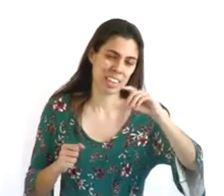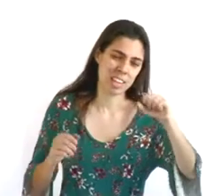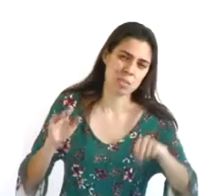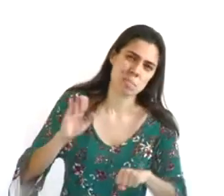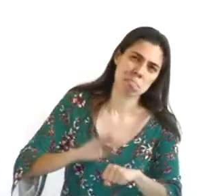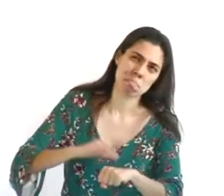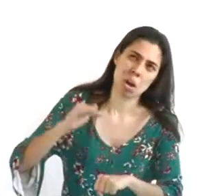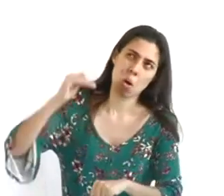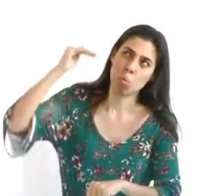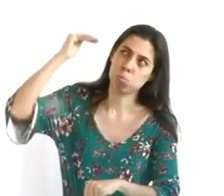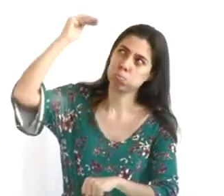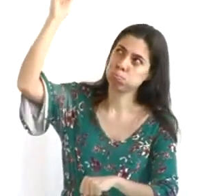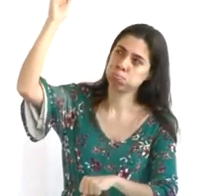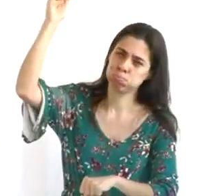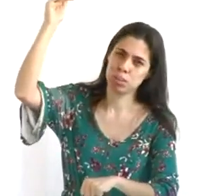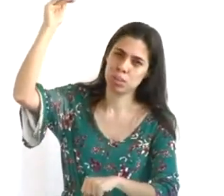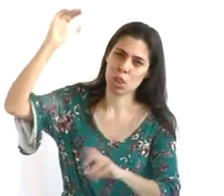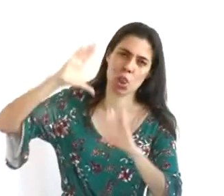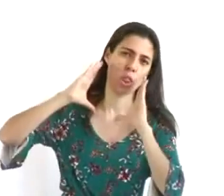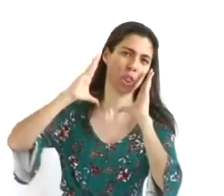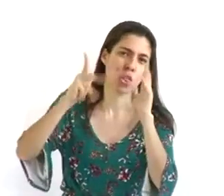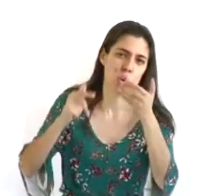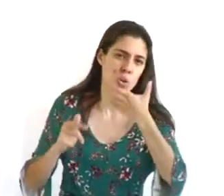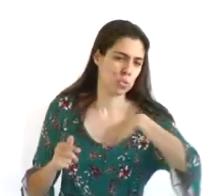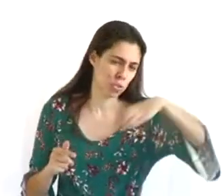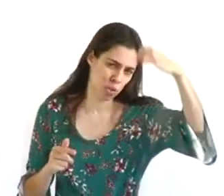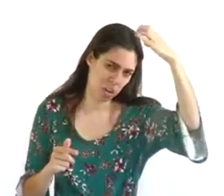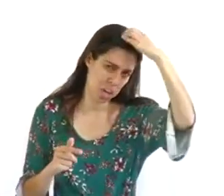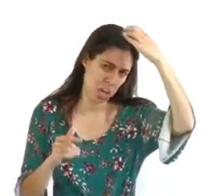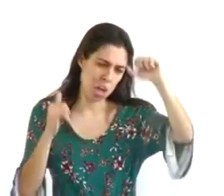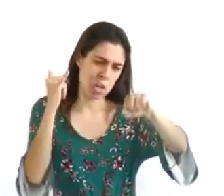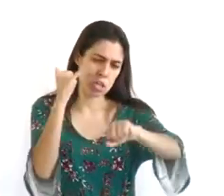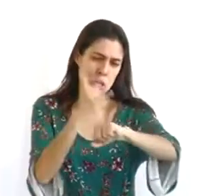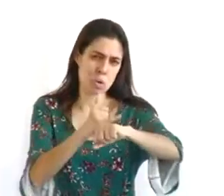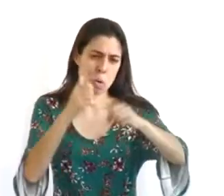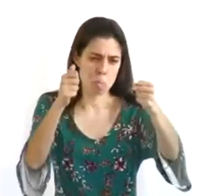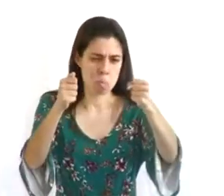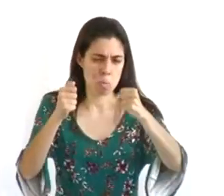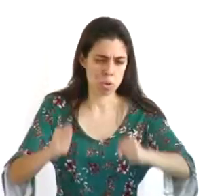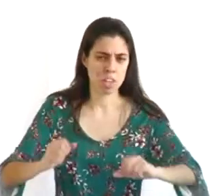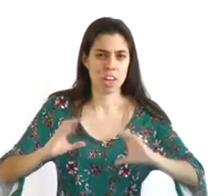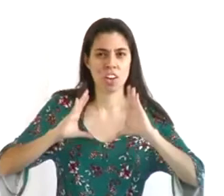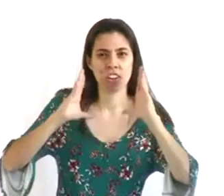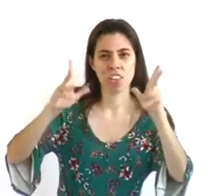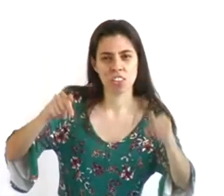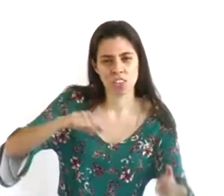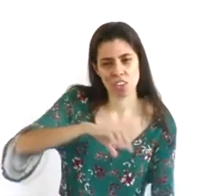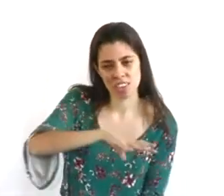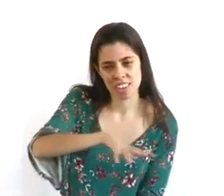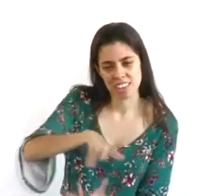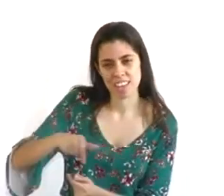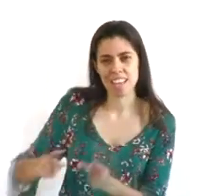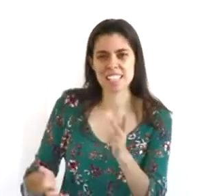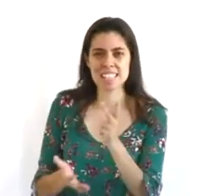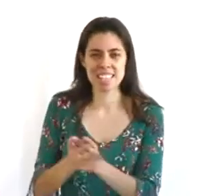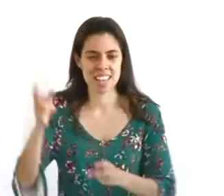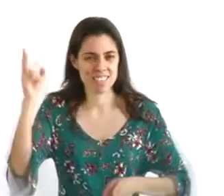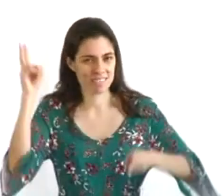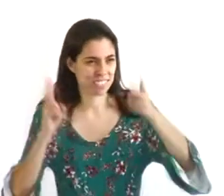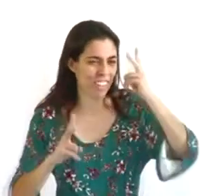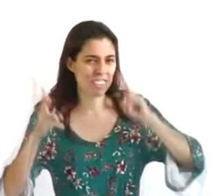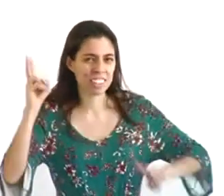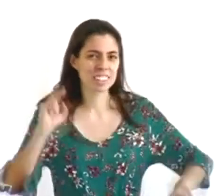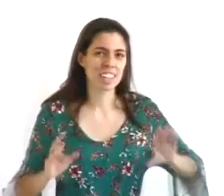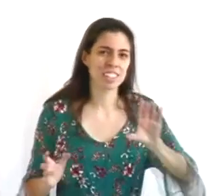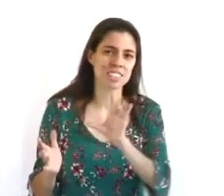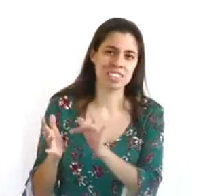todos os reis, Ele é o chefe soberano, o nosso Rei poderoso, como nós gostamos de cantar, sempre vencendo, muito vitorioso, Cristo